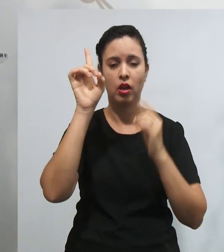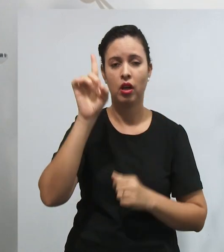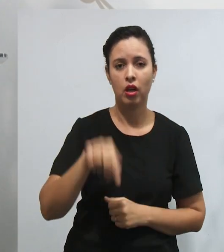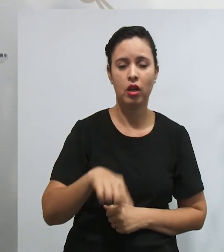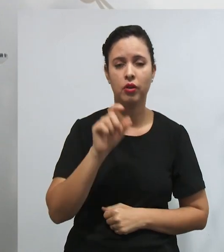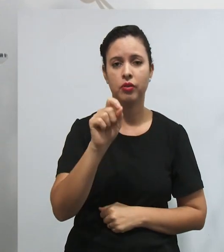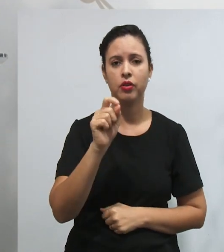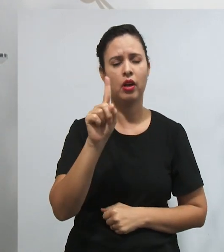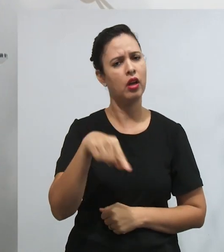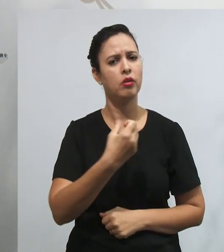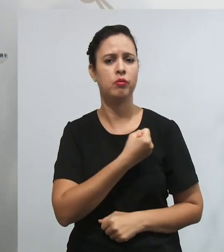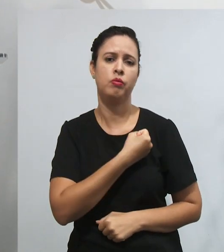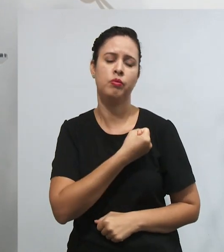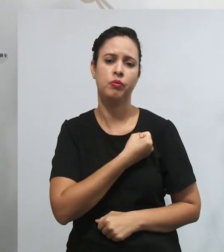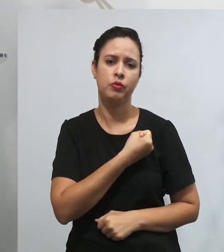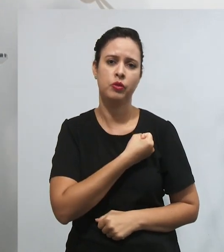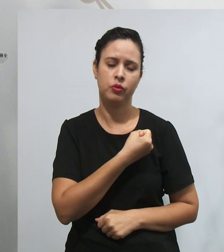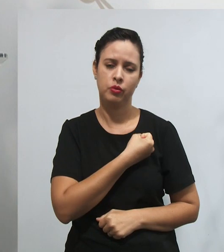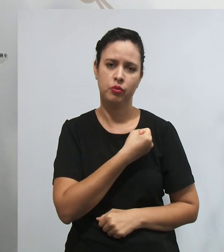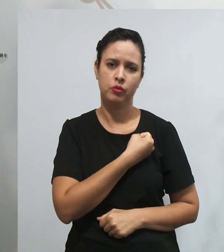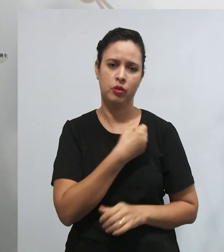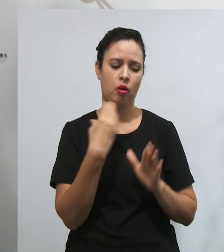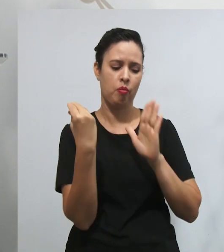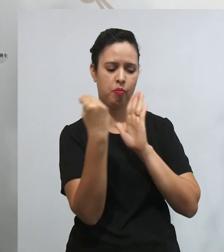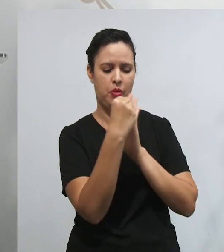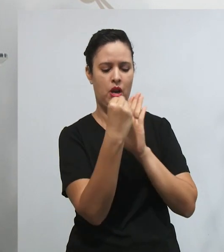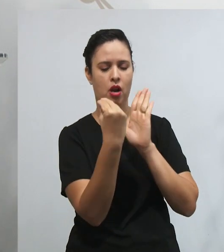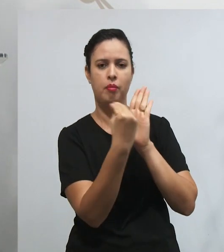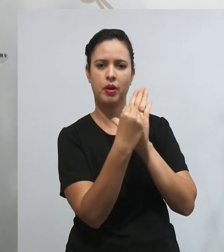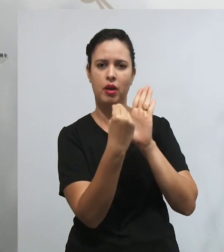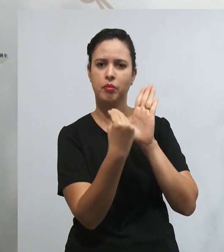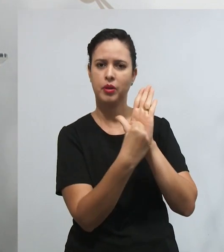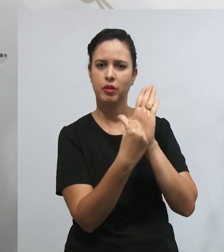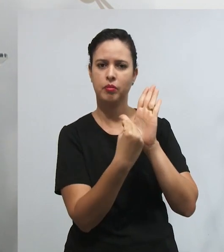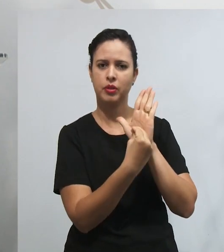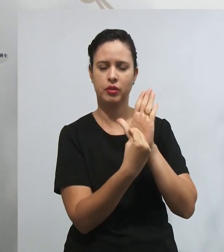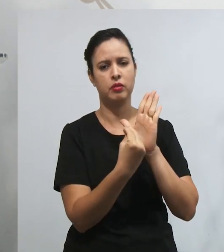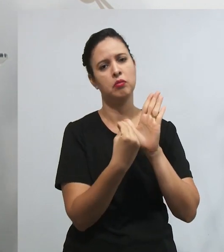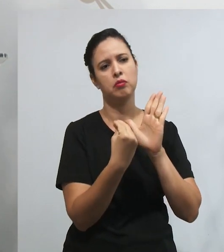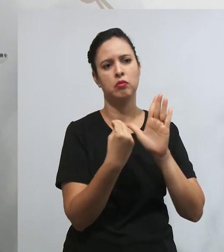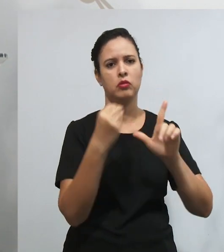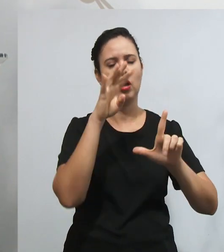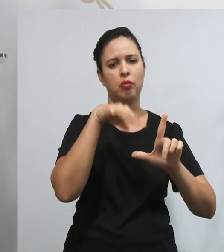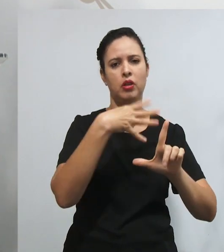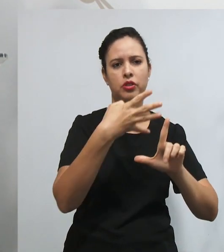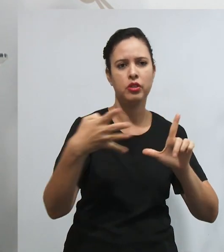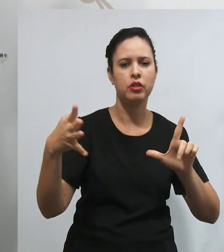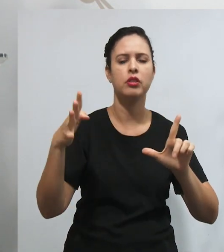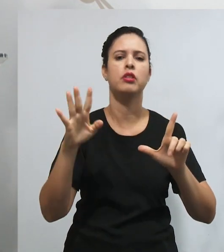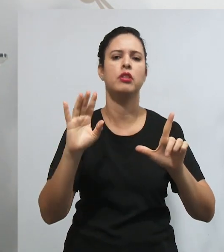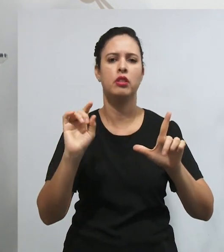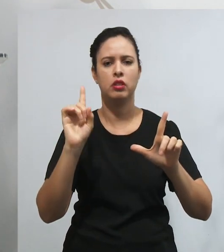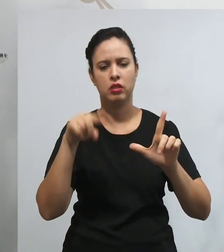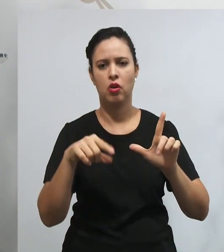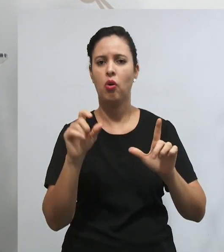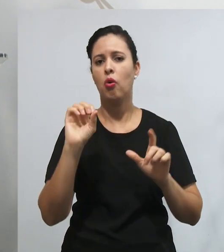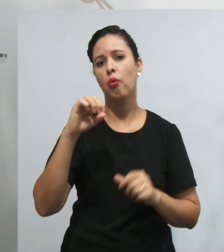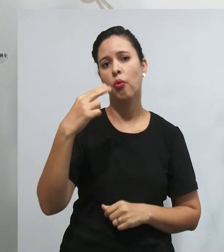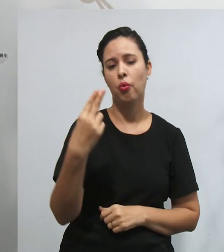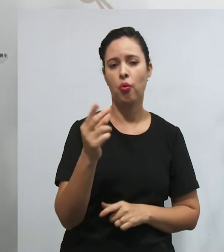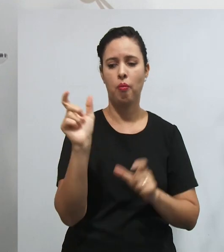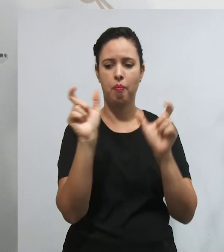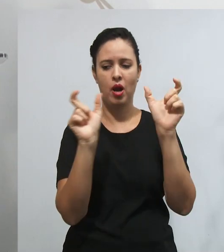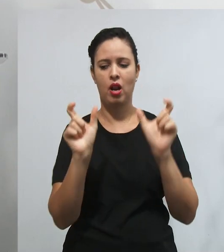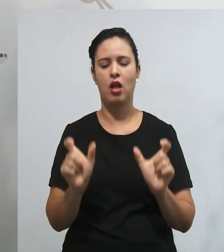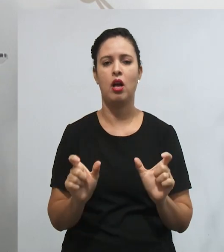é um número. Os números que estão, né, cadastrados numa planilha, né, são palavras, né, os nomes dos